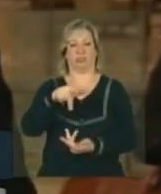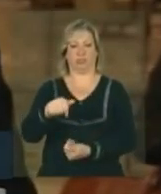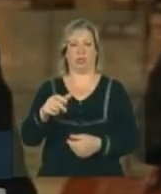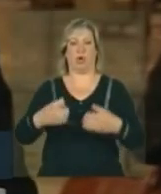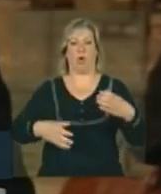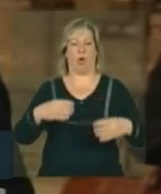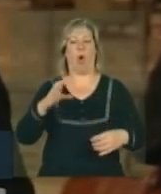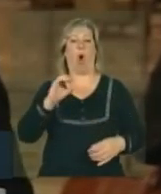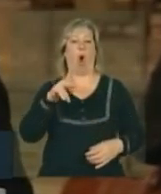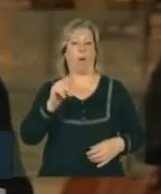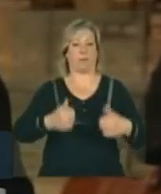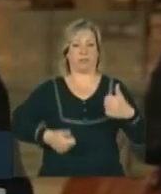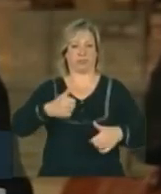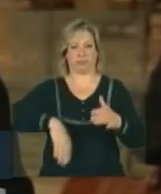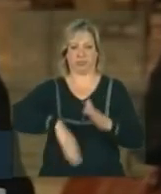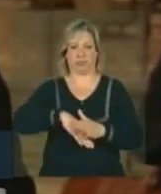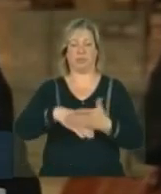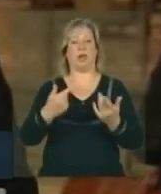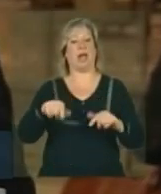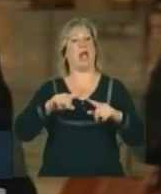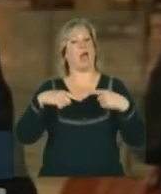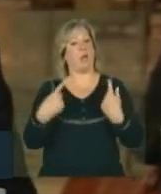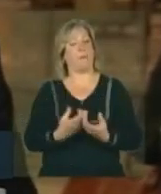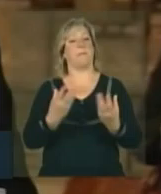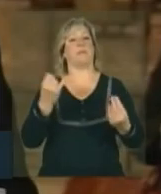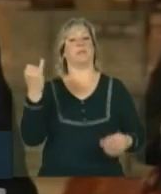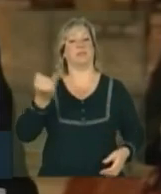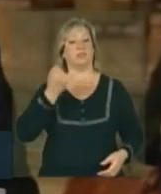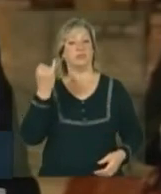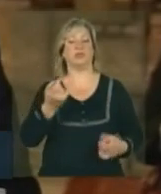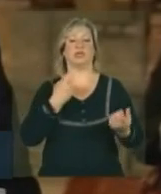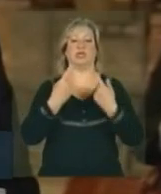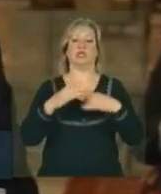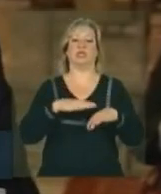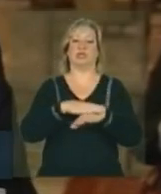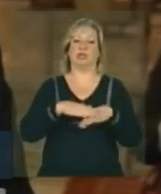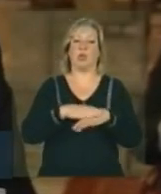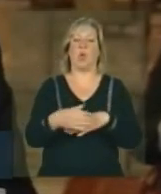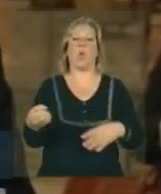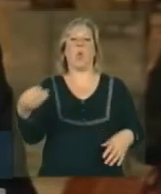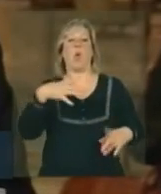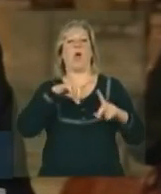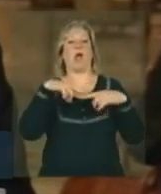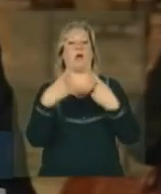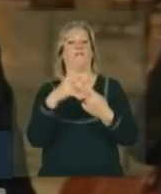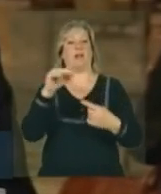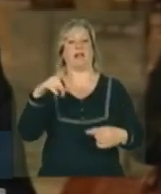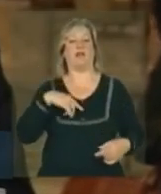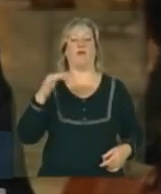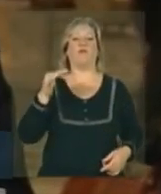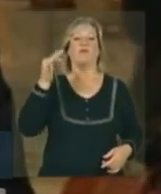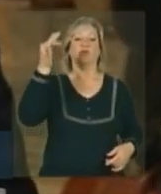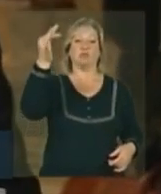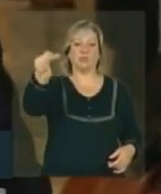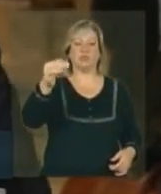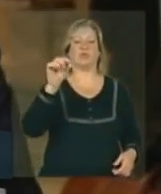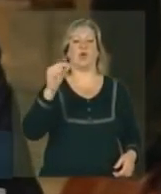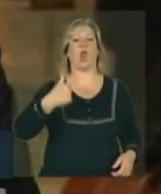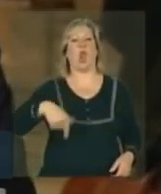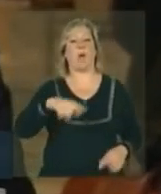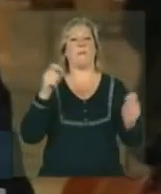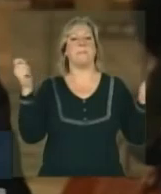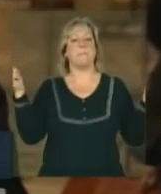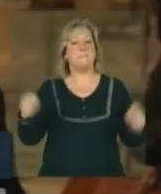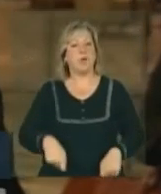essa reunião foi importante, é mais um canal de diálogo. Novas reuniões terão no futuro para que possamos